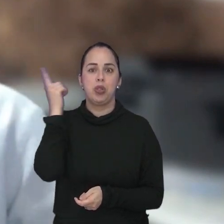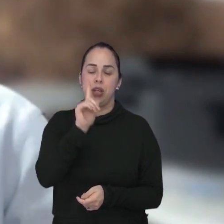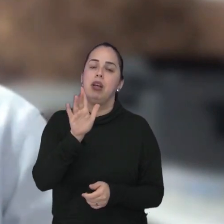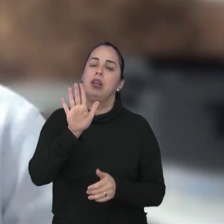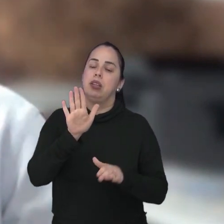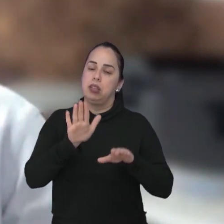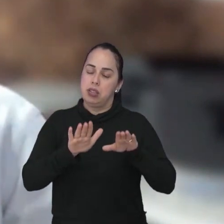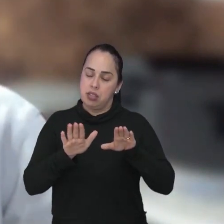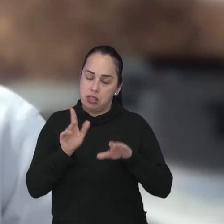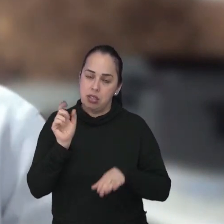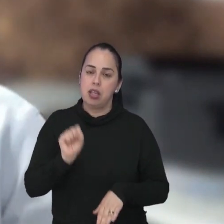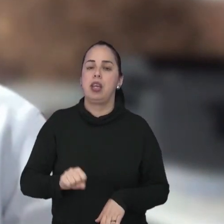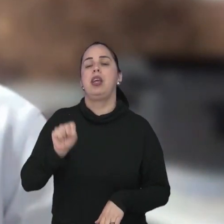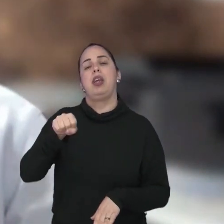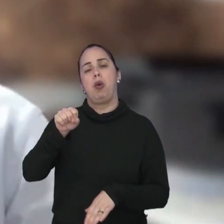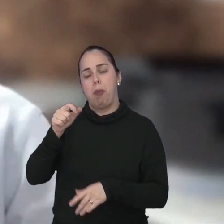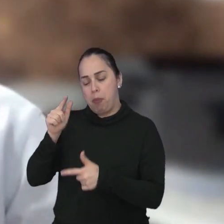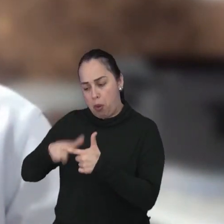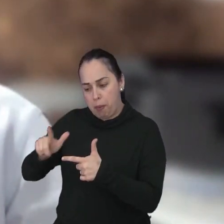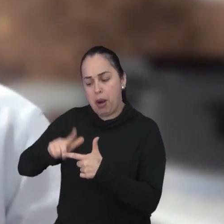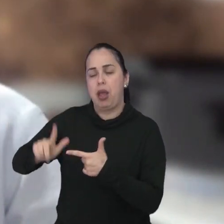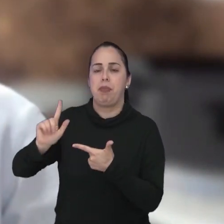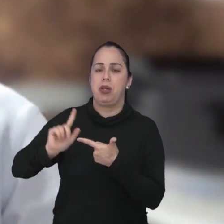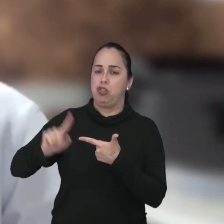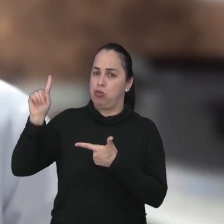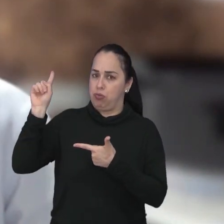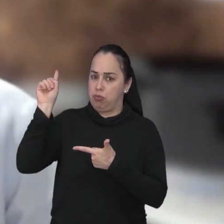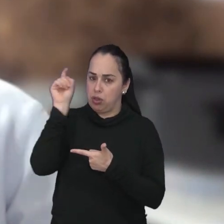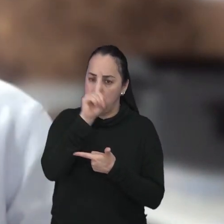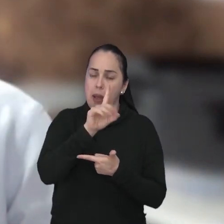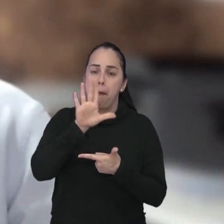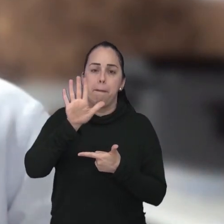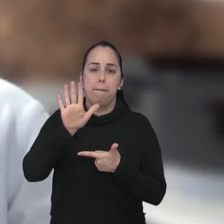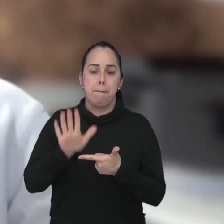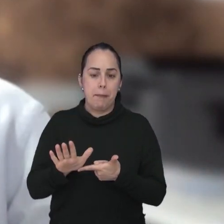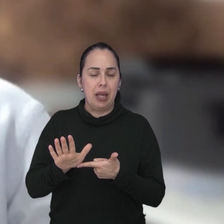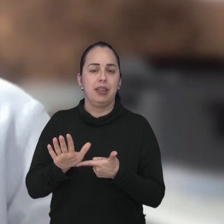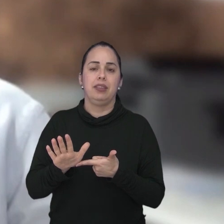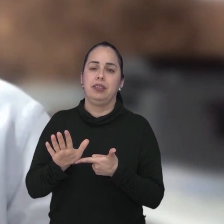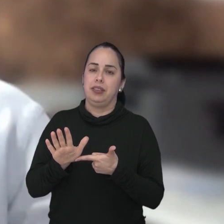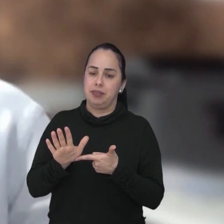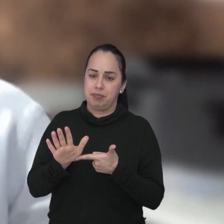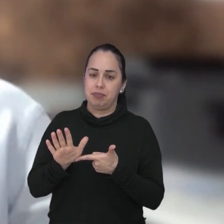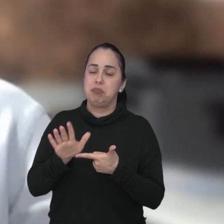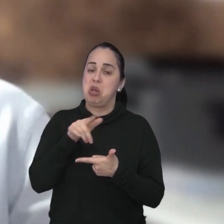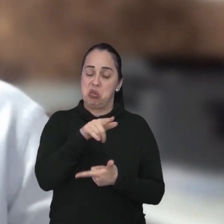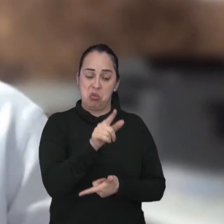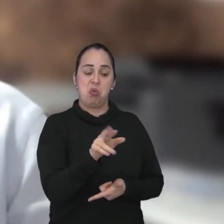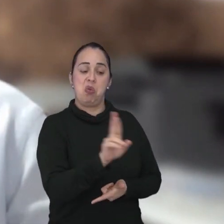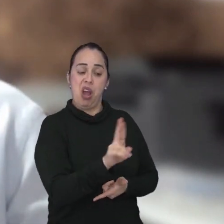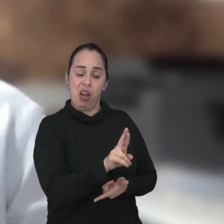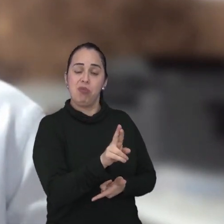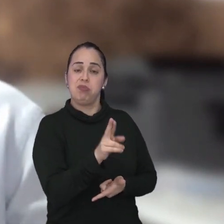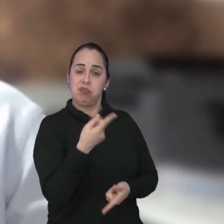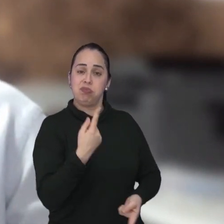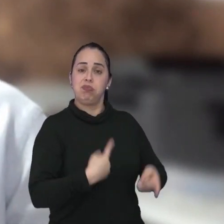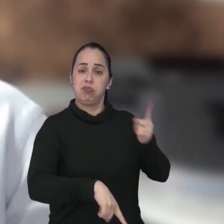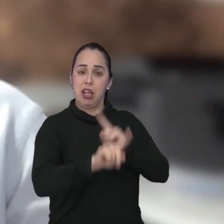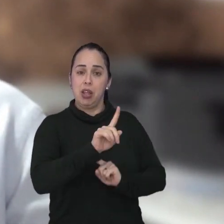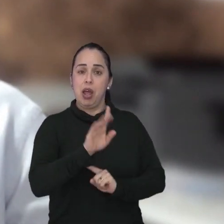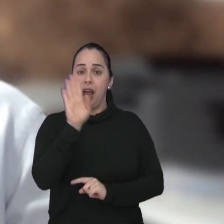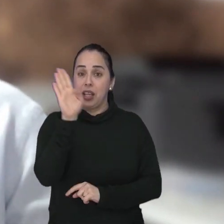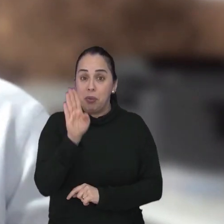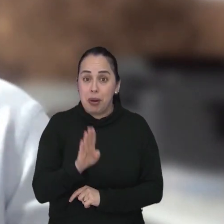de todos os problemas, todas as dificuldades. Certamente foi um grande feito para o